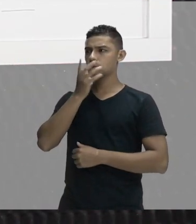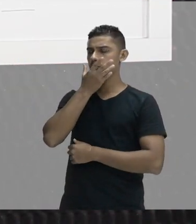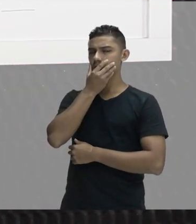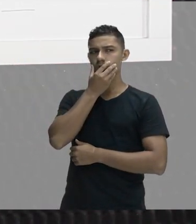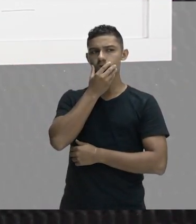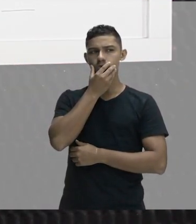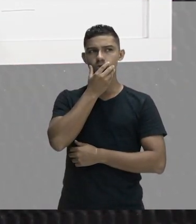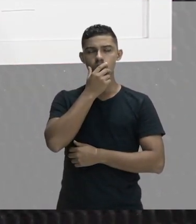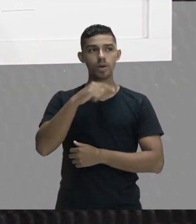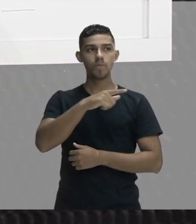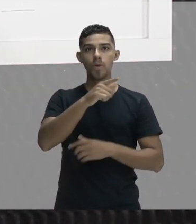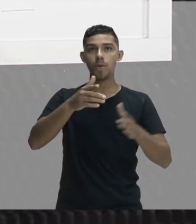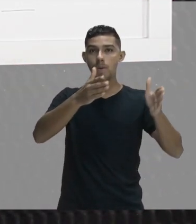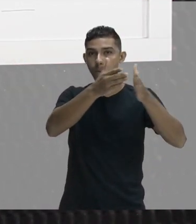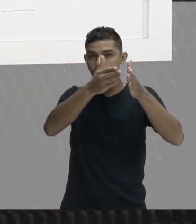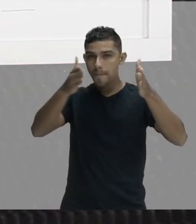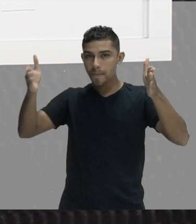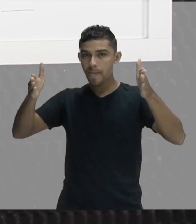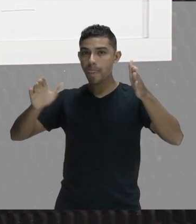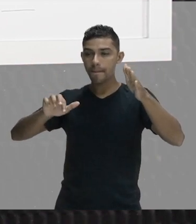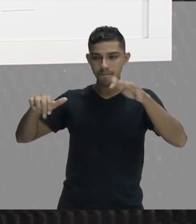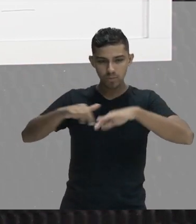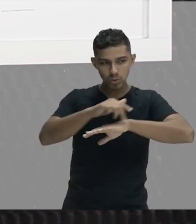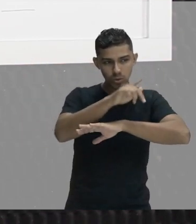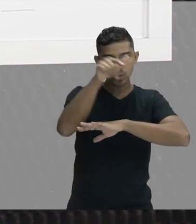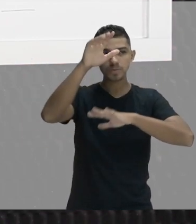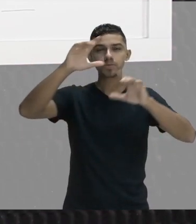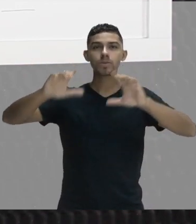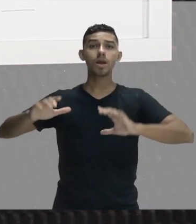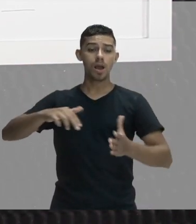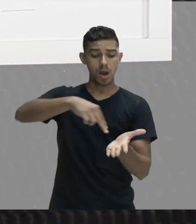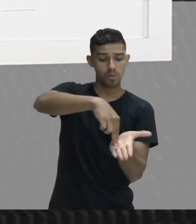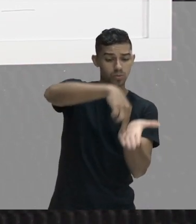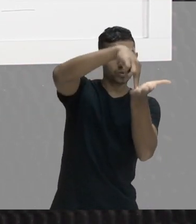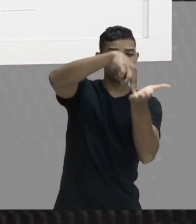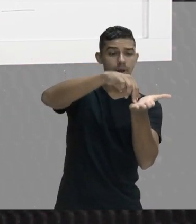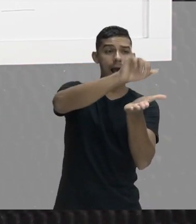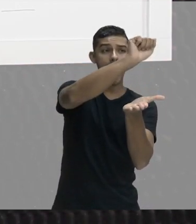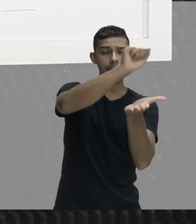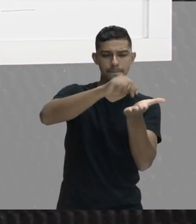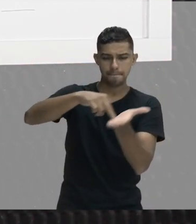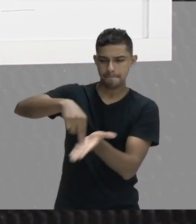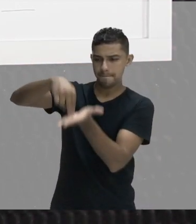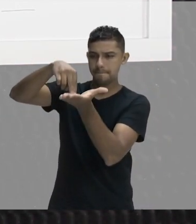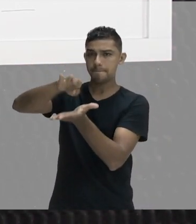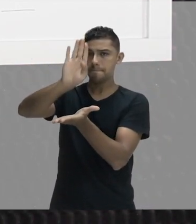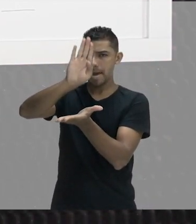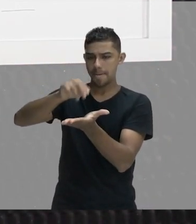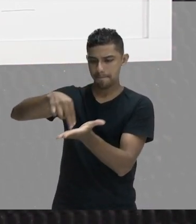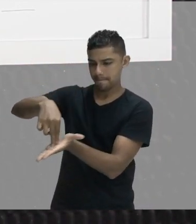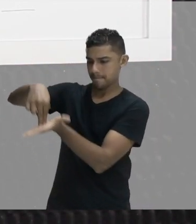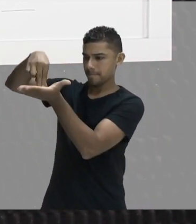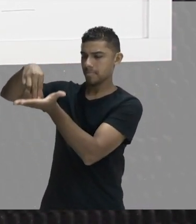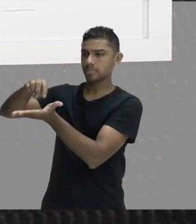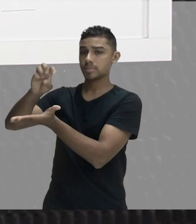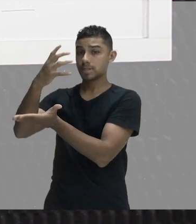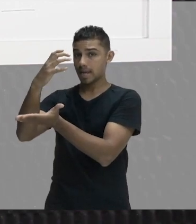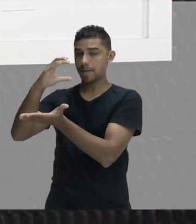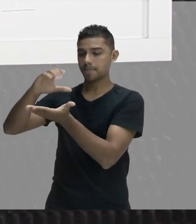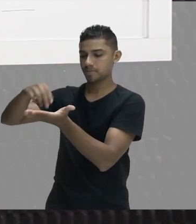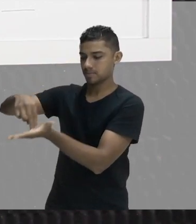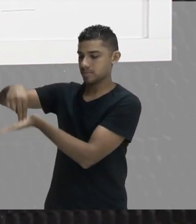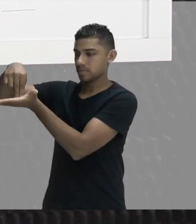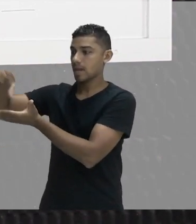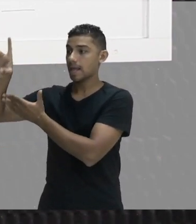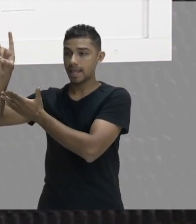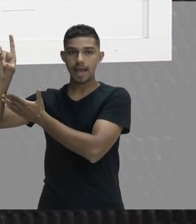hall e você tem 4 elevadores. Você pode ir para um elevador A, pode ir para um elevador B, pode ir para um elevador C ou